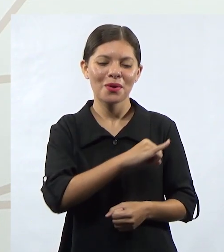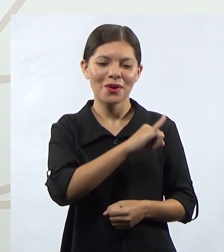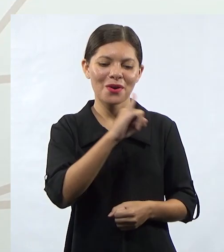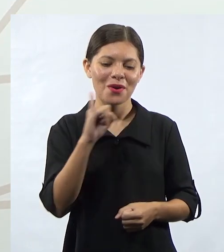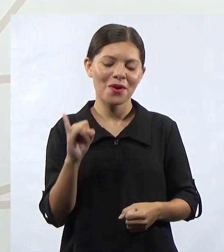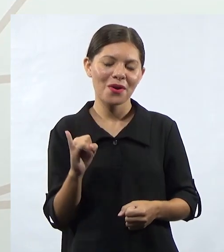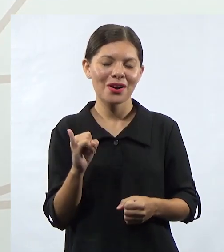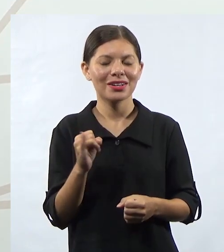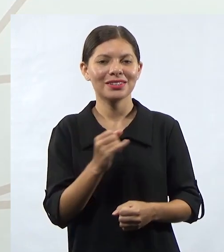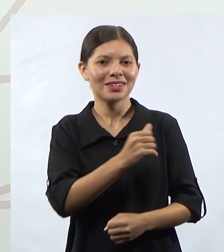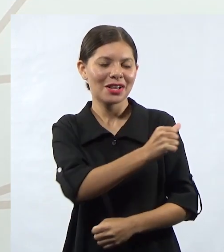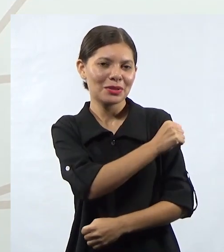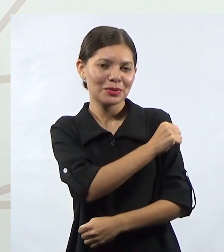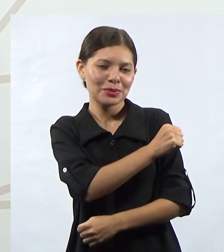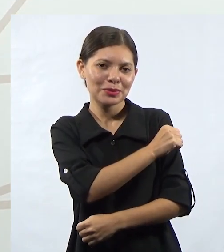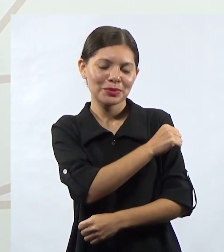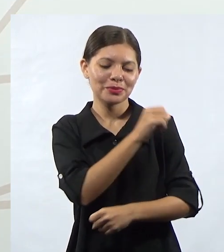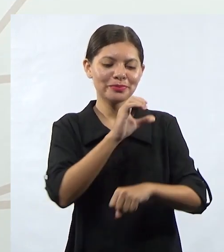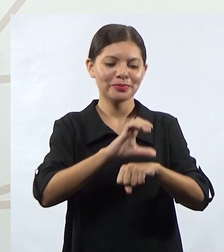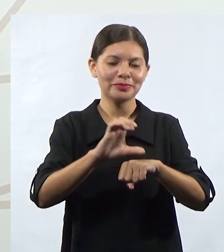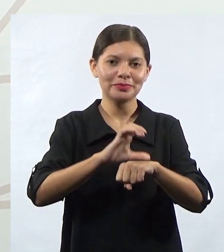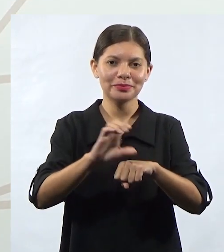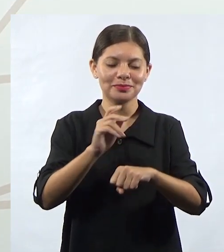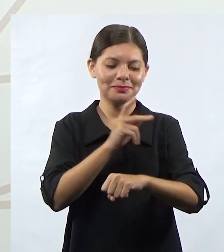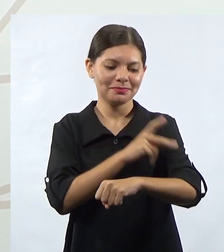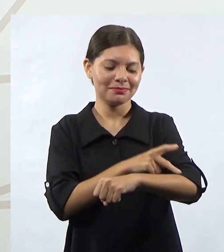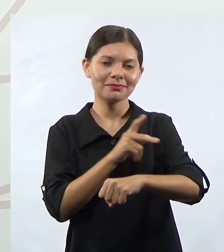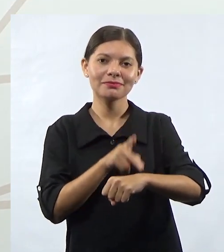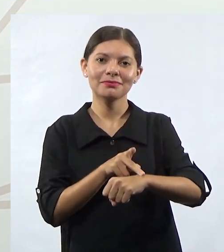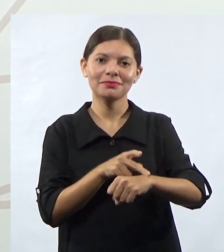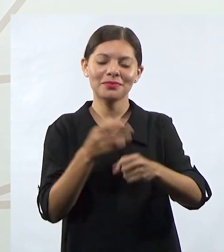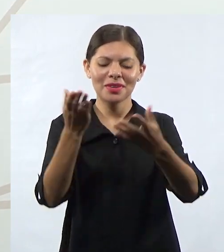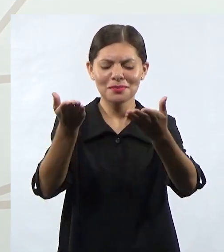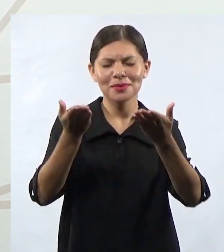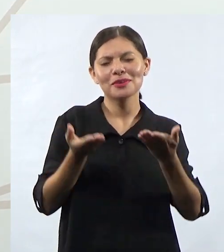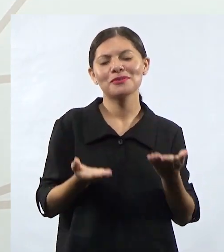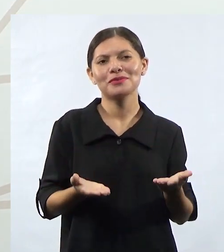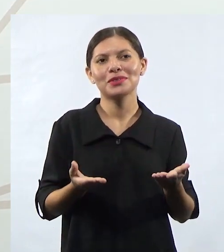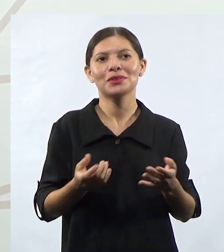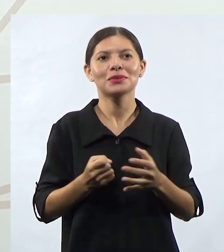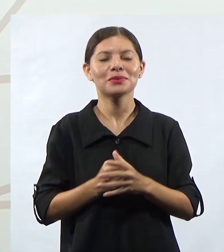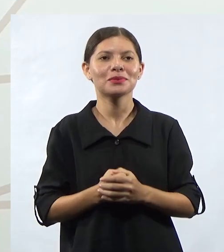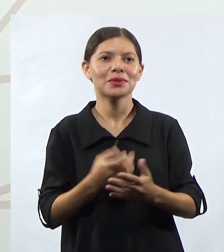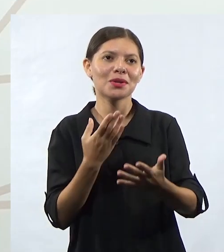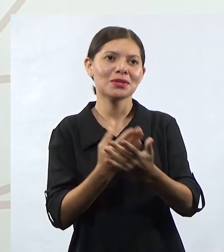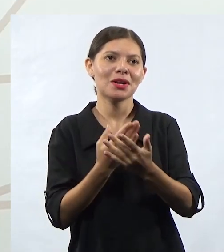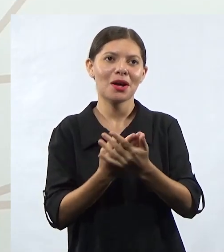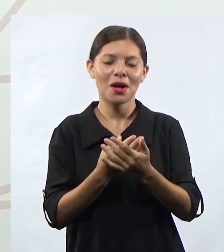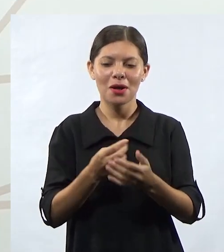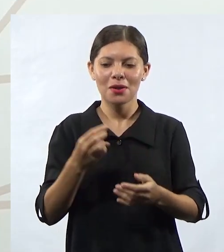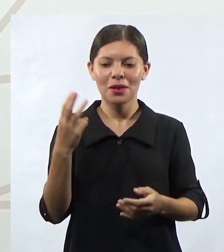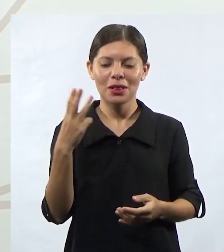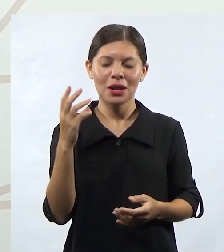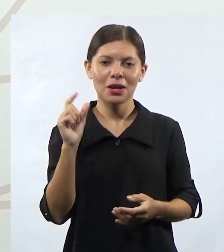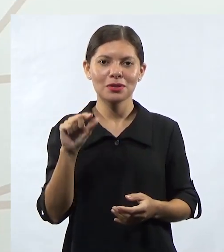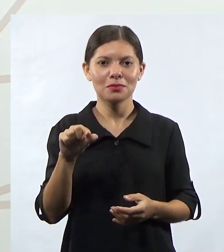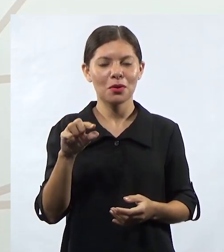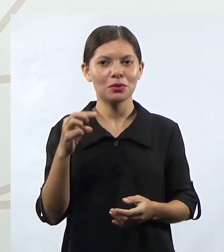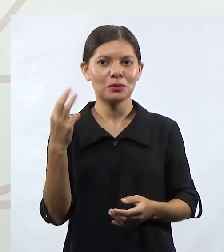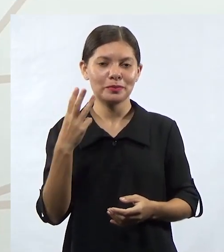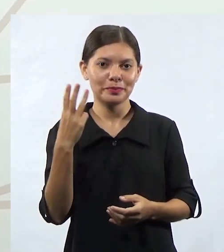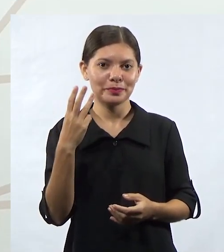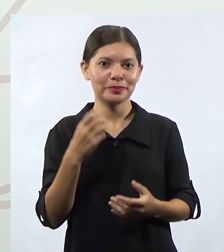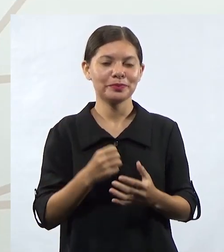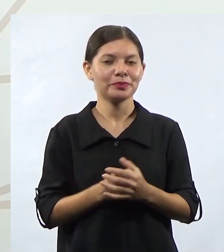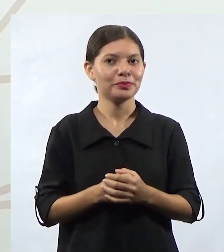Olá, querido aluno, querida aluna do curso de Pedagogia. Sejam todos bem-vindos à nossa aula 3.3. Hoje nós vamos